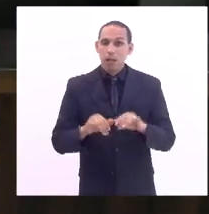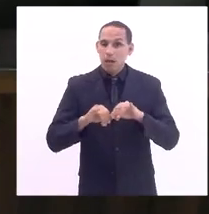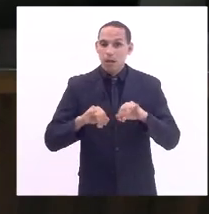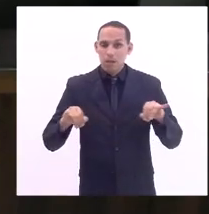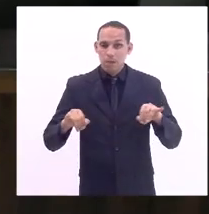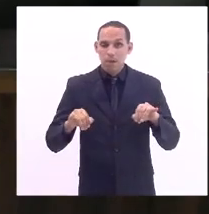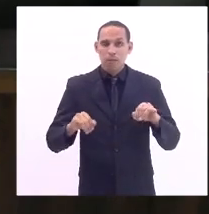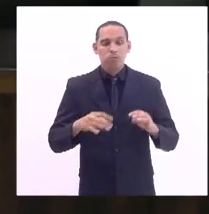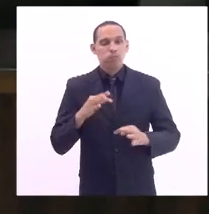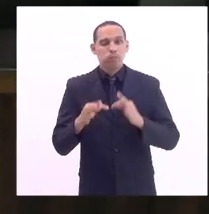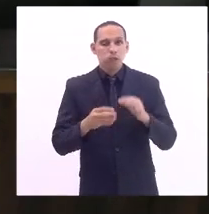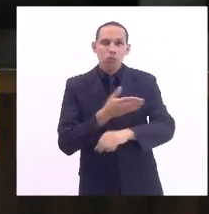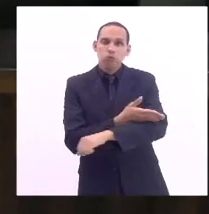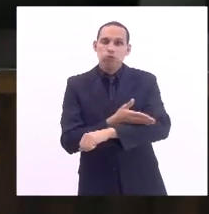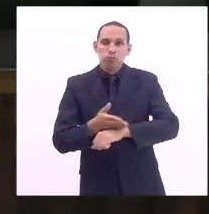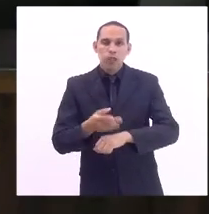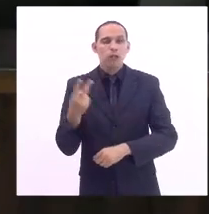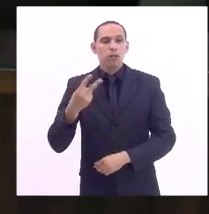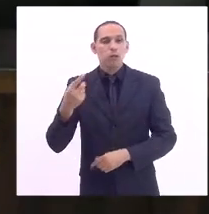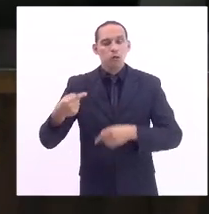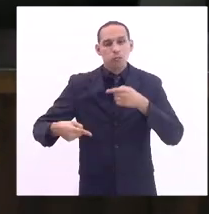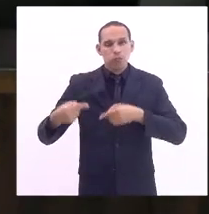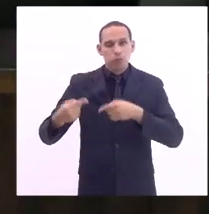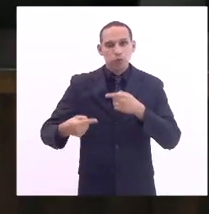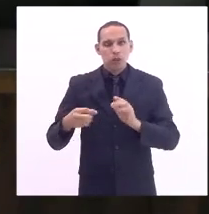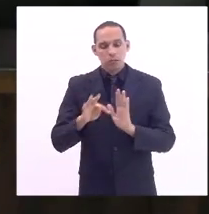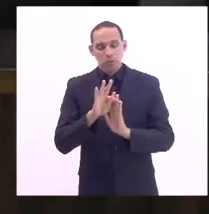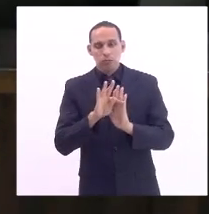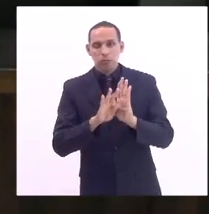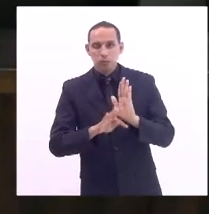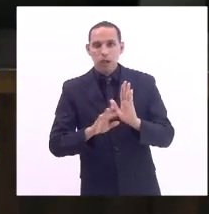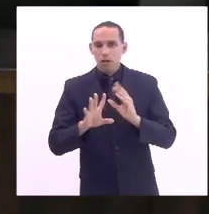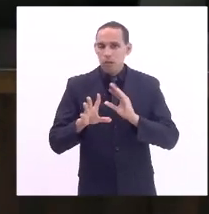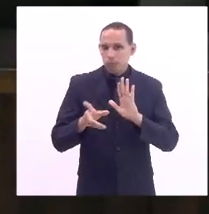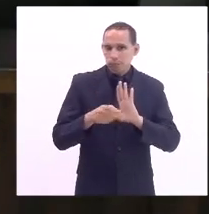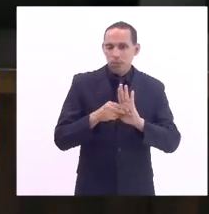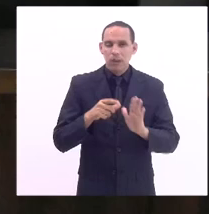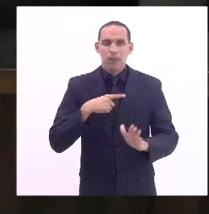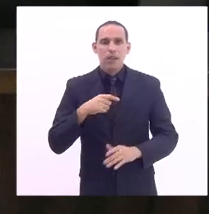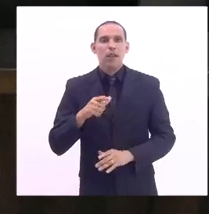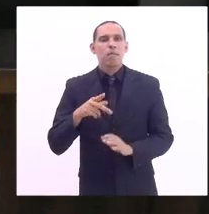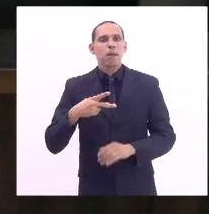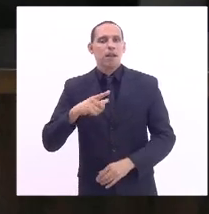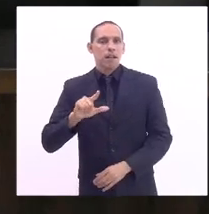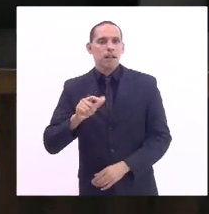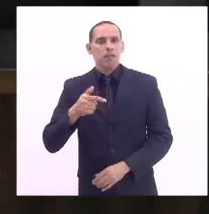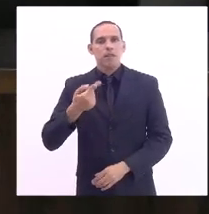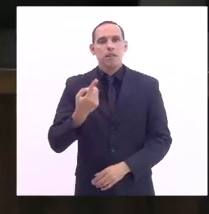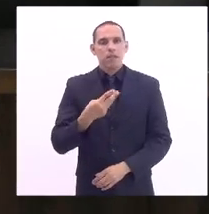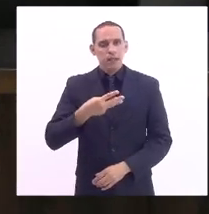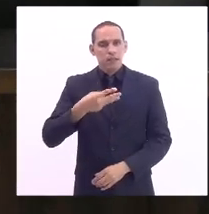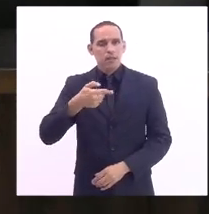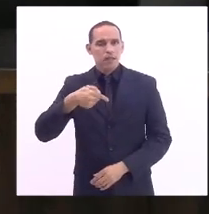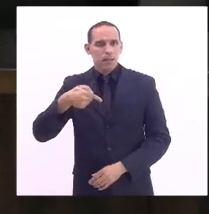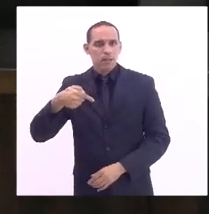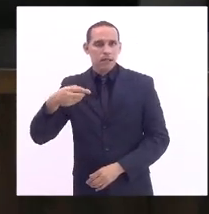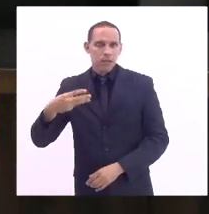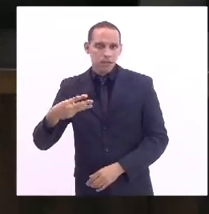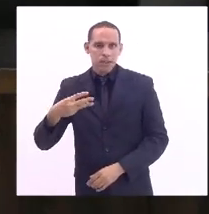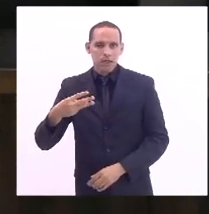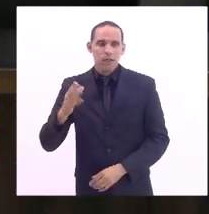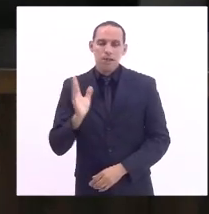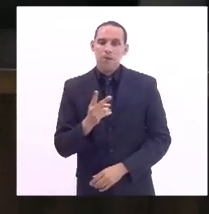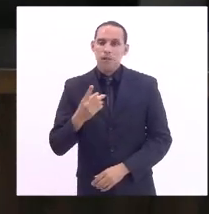Anuncio, em tramitação ordinária, em segunda discussão, redação do vencido, assim emendado. Projeto de lei 3773-A de 21, de autoria do deputado Valdeci da